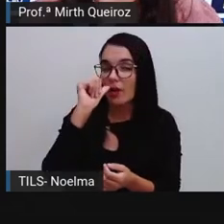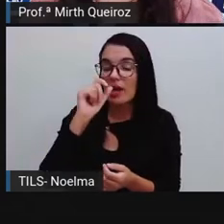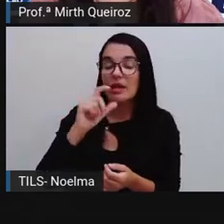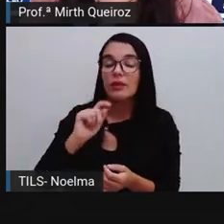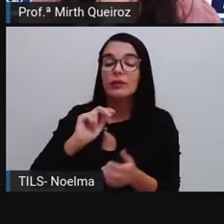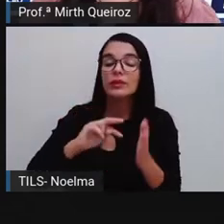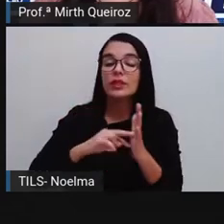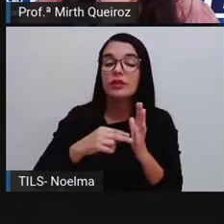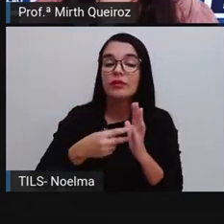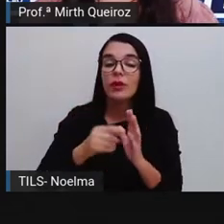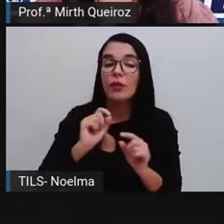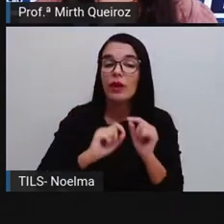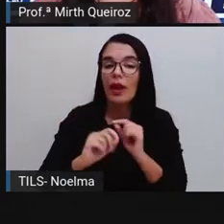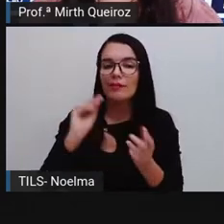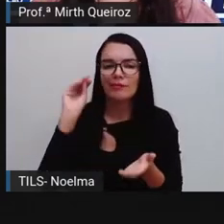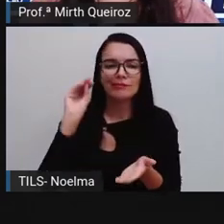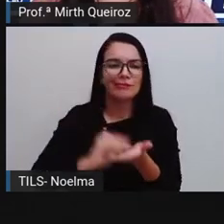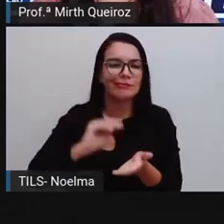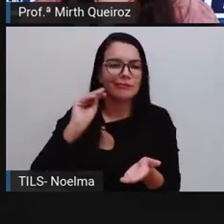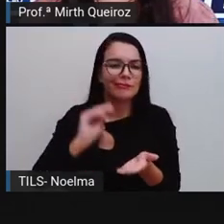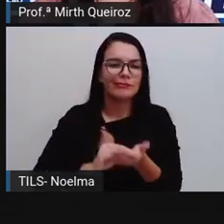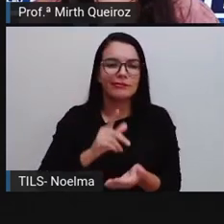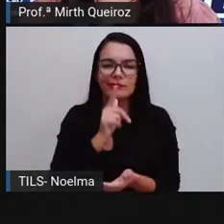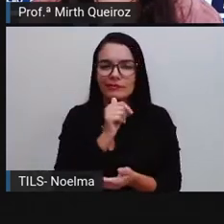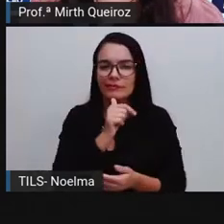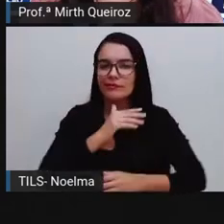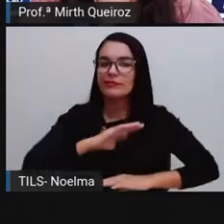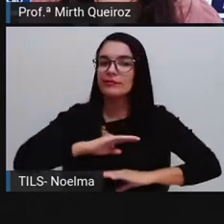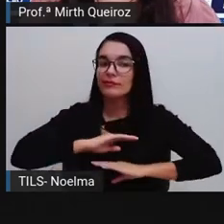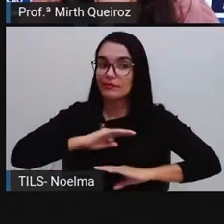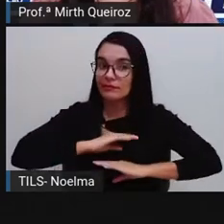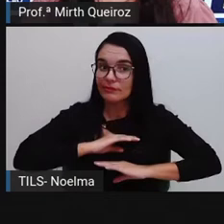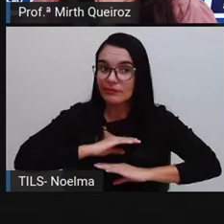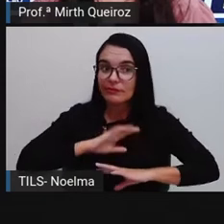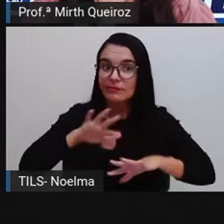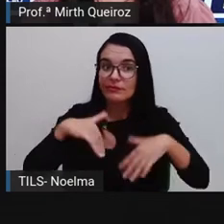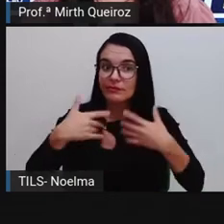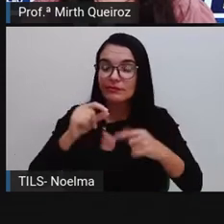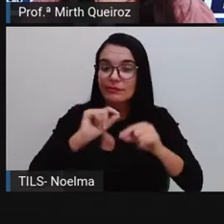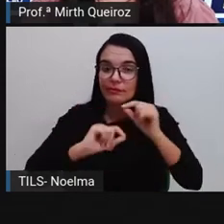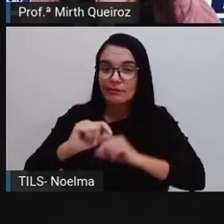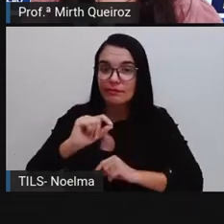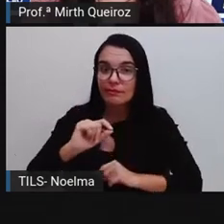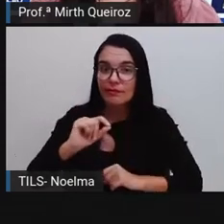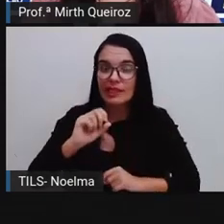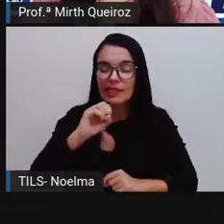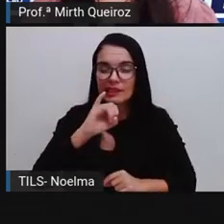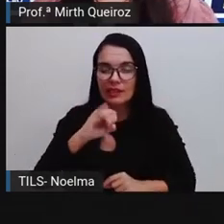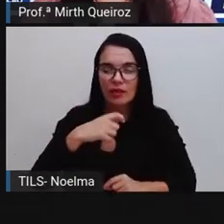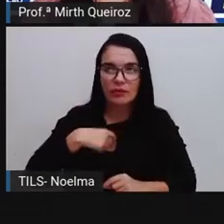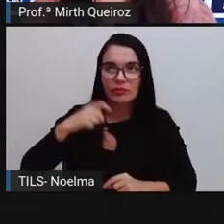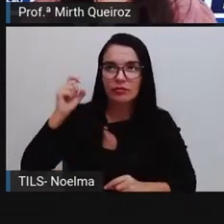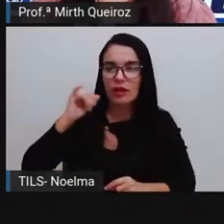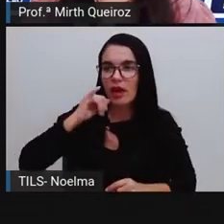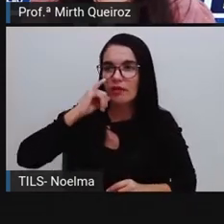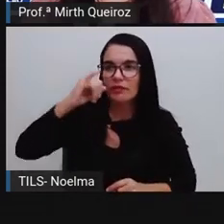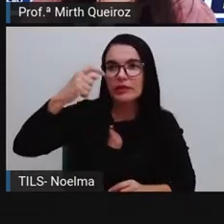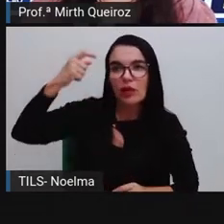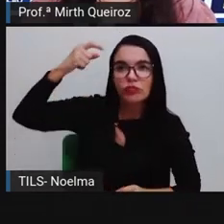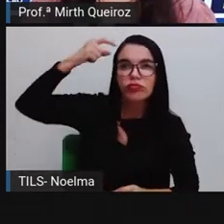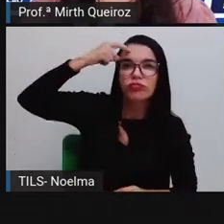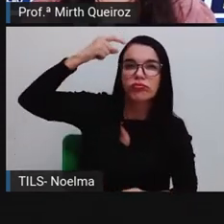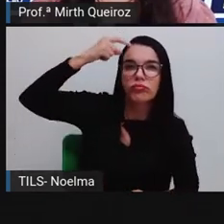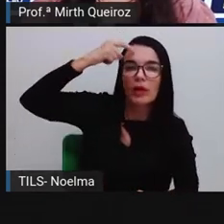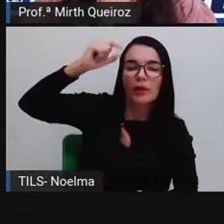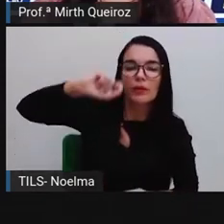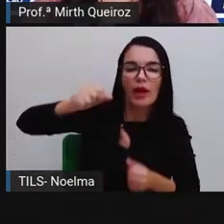desidratados. A desidratação da célula, ela vai avisar o nosso cérebro que o volume no organismo, esse volume de